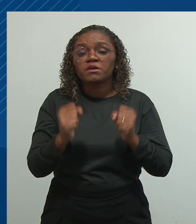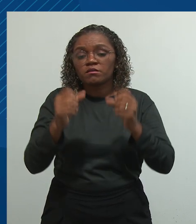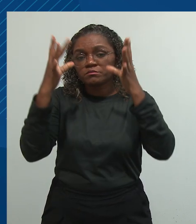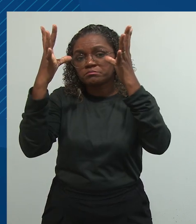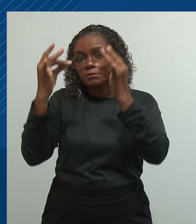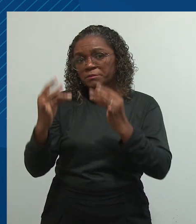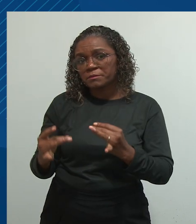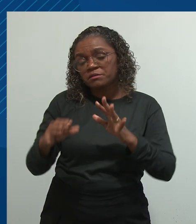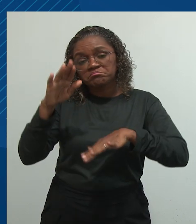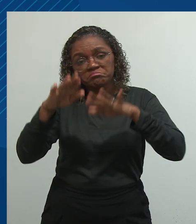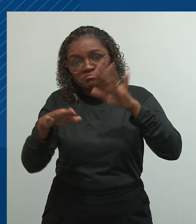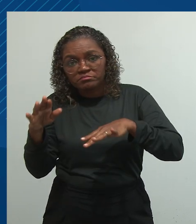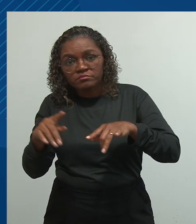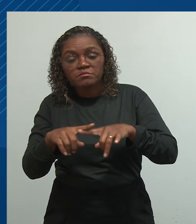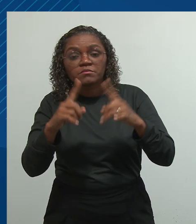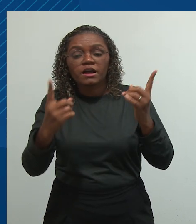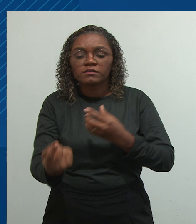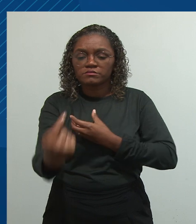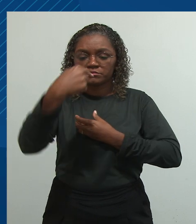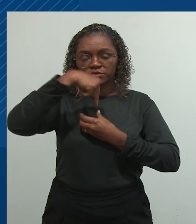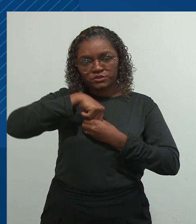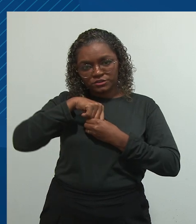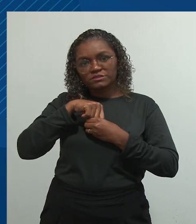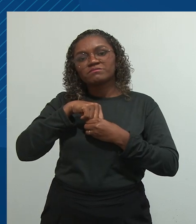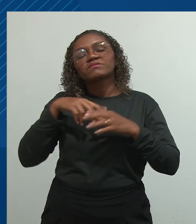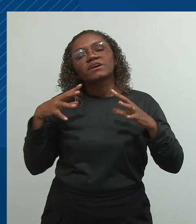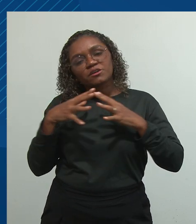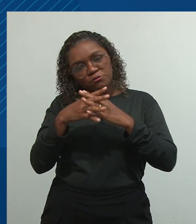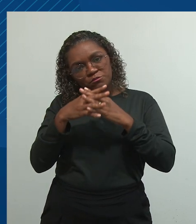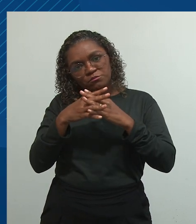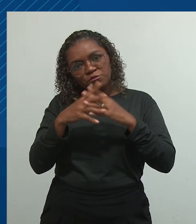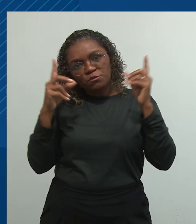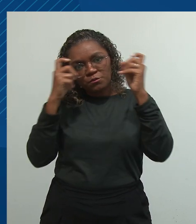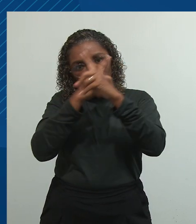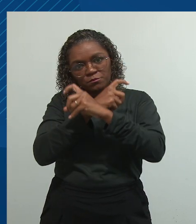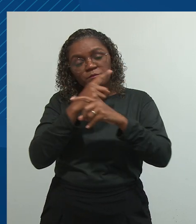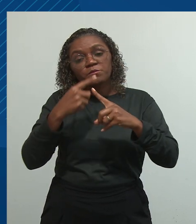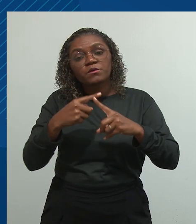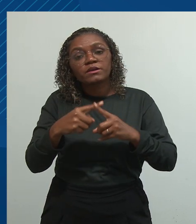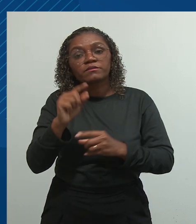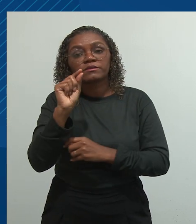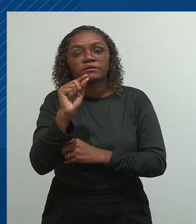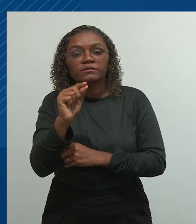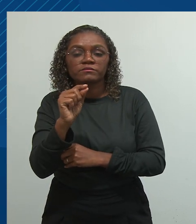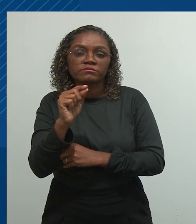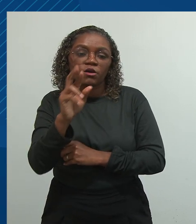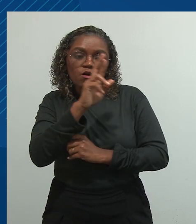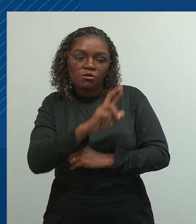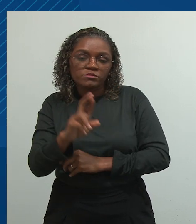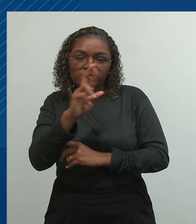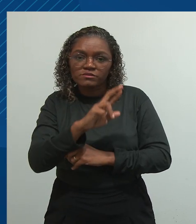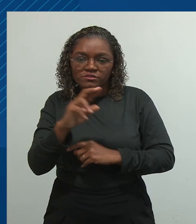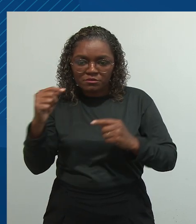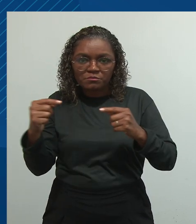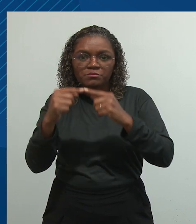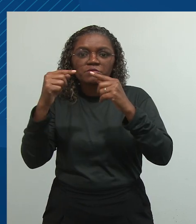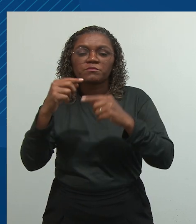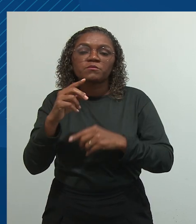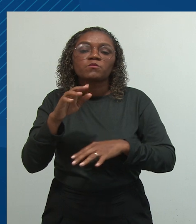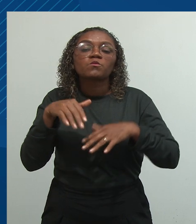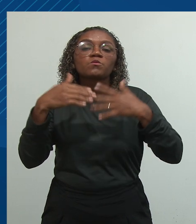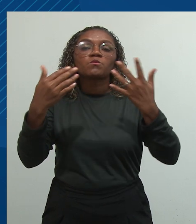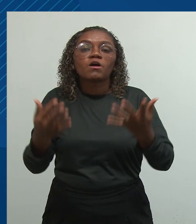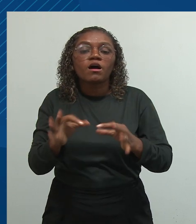né? A descrição subjetiva ela é mais complicada e aí recai na mesma questão da observação. A que distância que eu estou